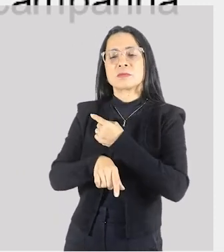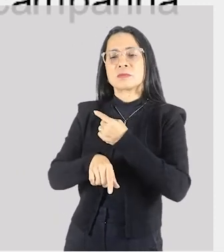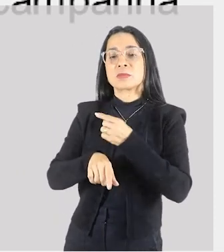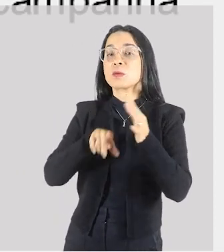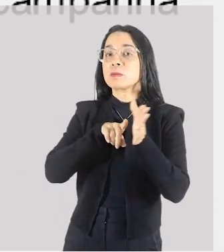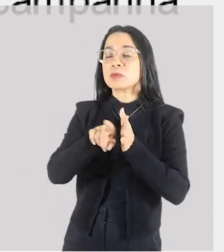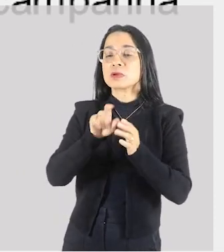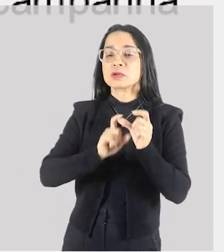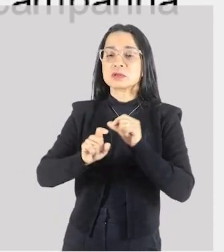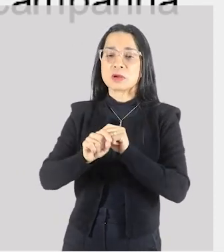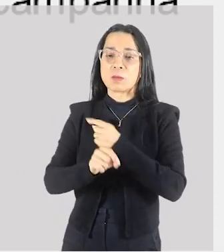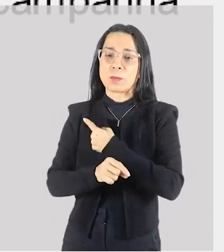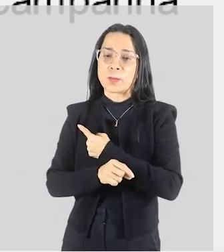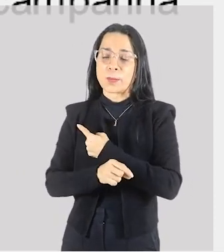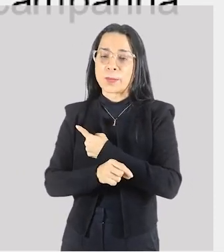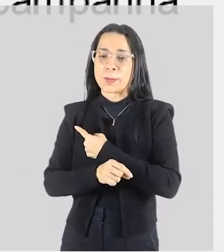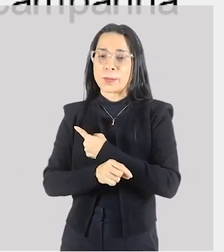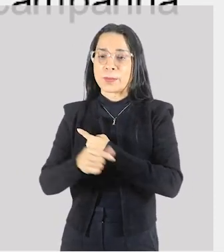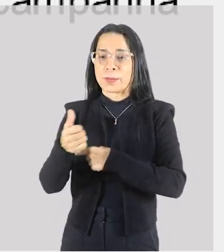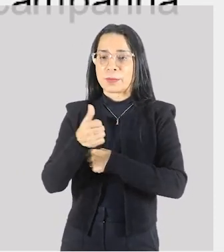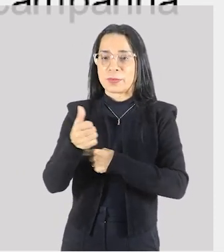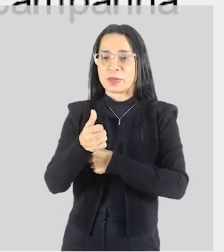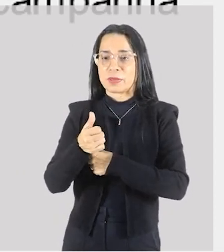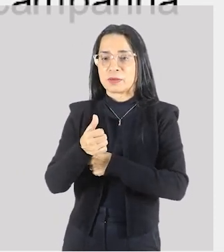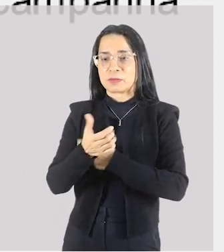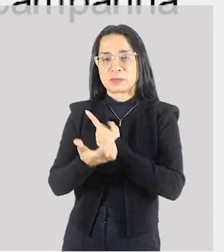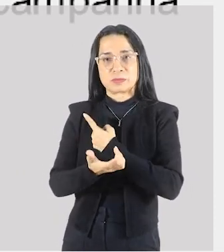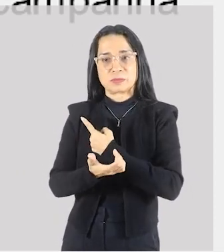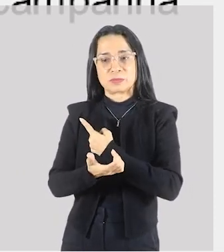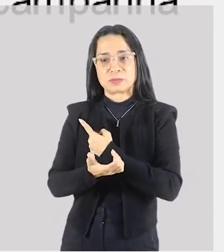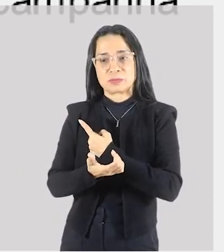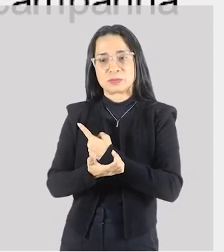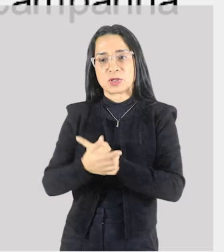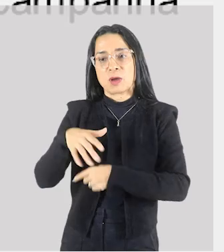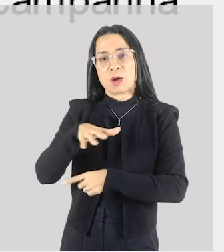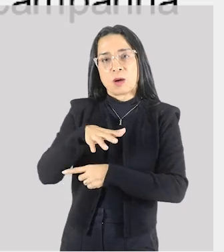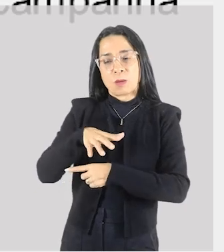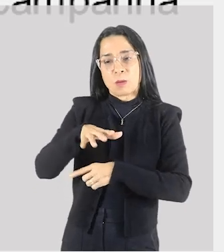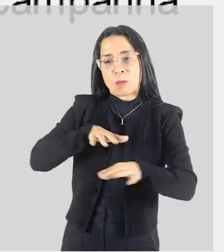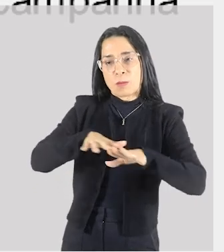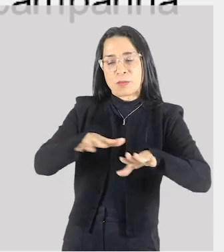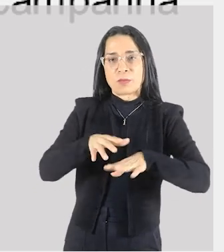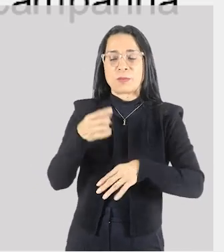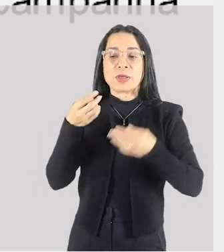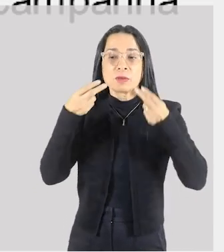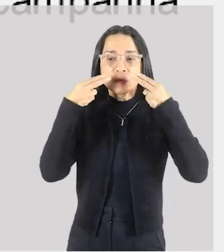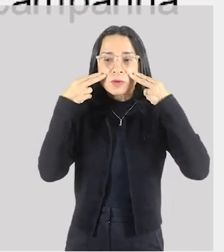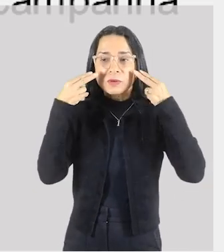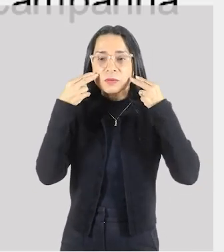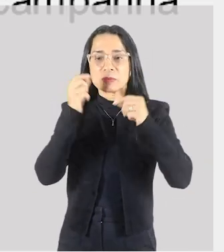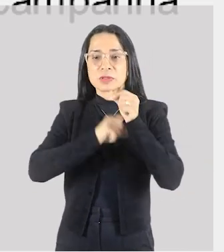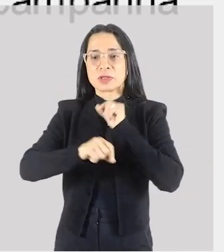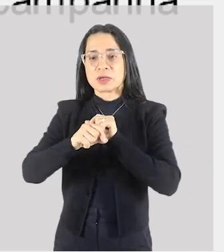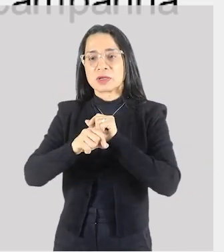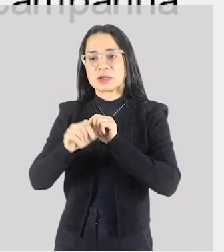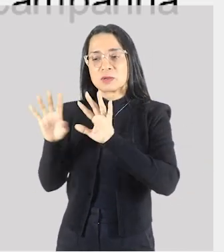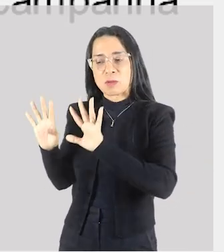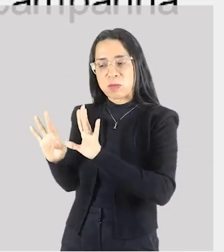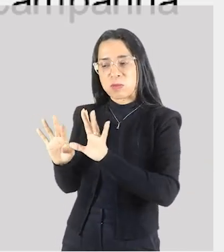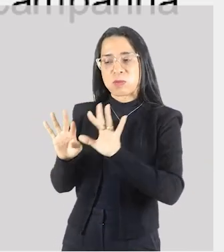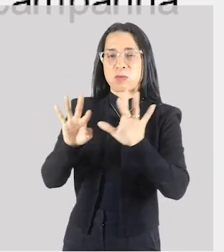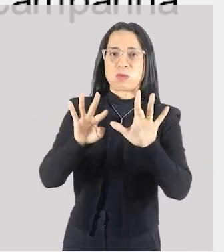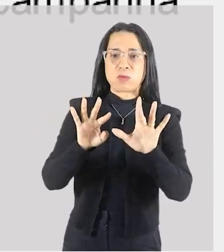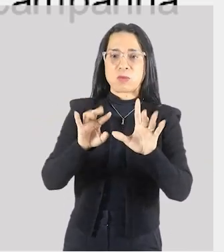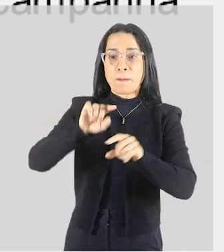movimento Fora Collor, do início dos anos de 1990, arrebatou milhares de jovens no Brasil. Nesse contexto, a